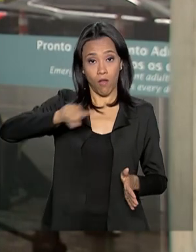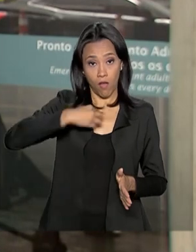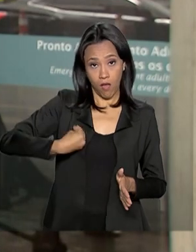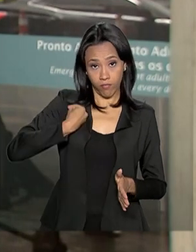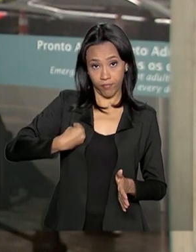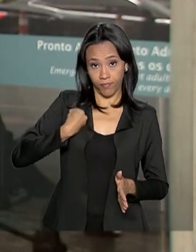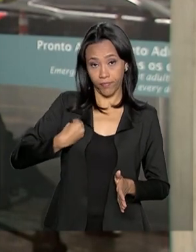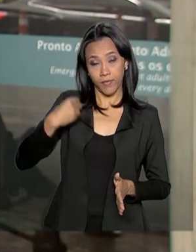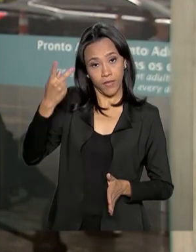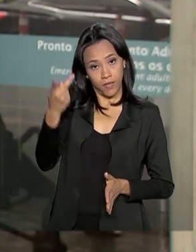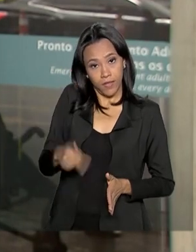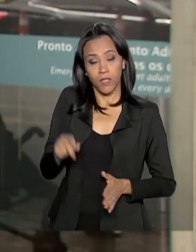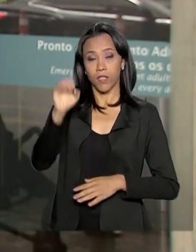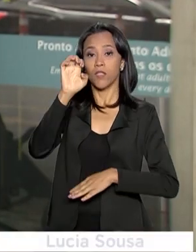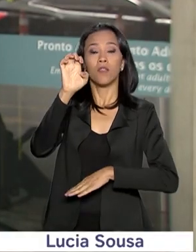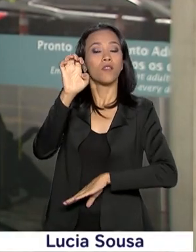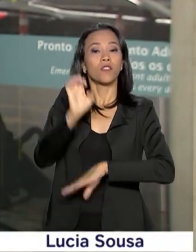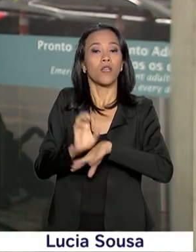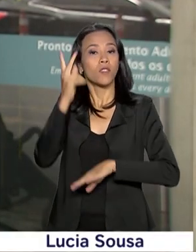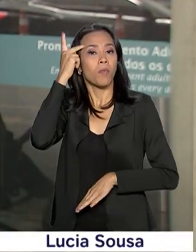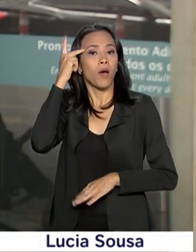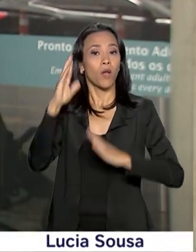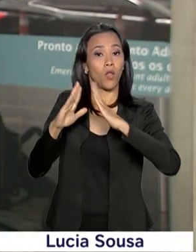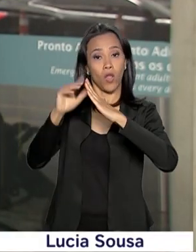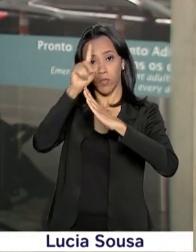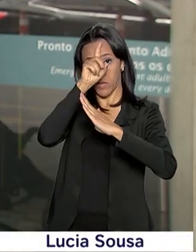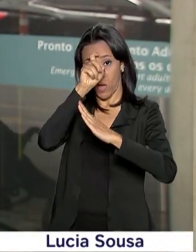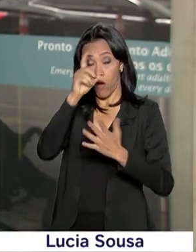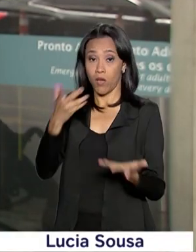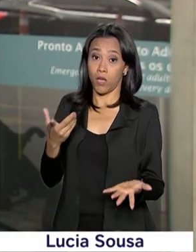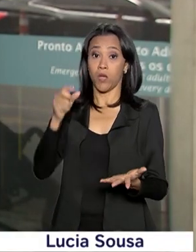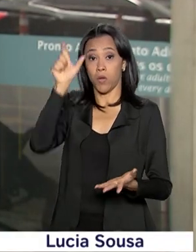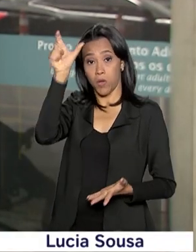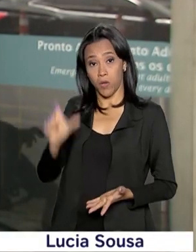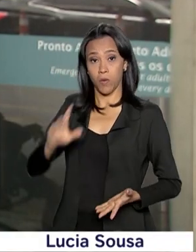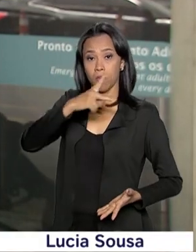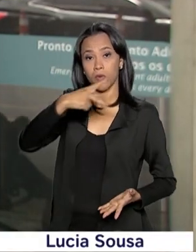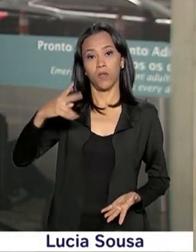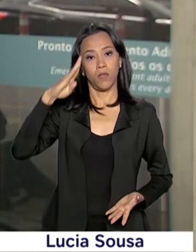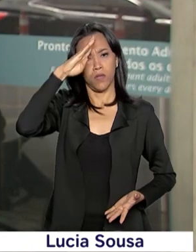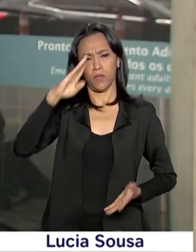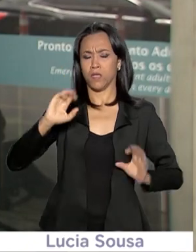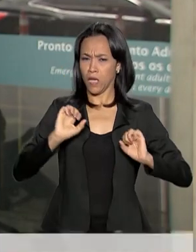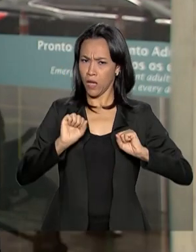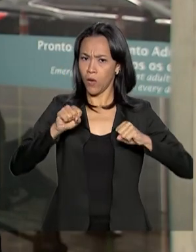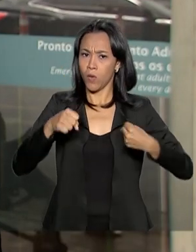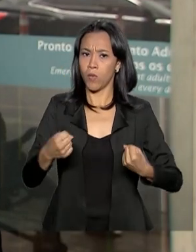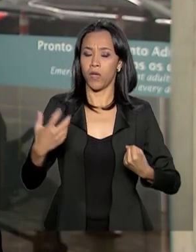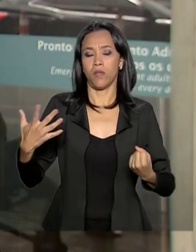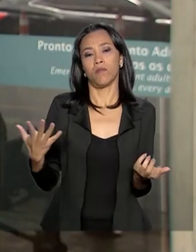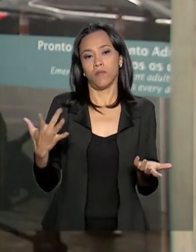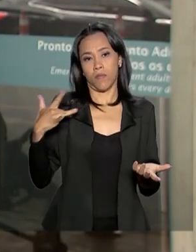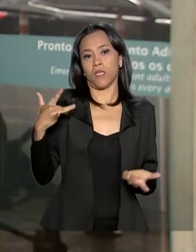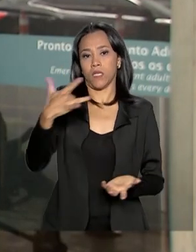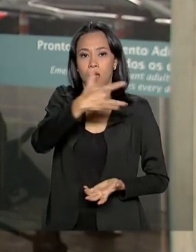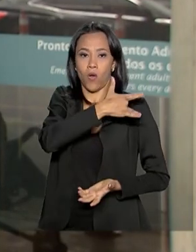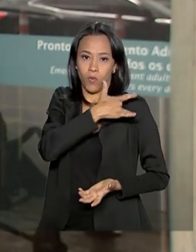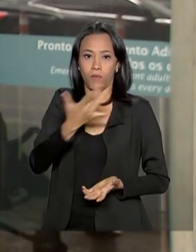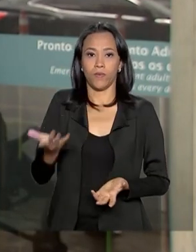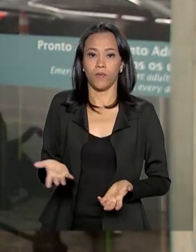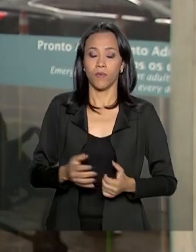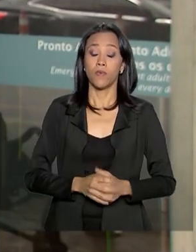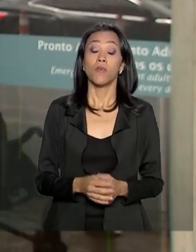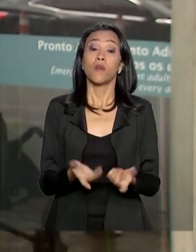einstein na zona sul da capital paulista onde o presidente jair bolsonaro se recupera da cirurgia de retirada da bolsa de colostomia